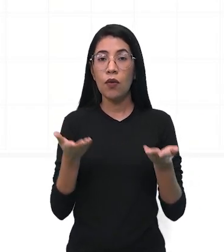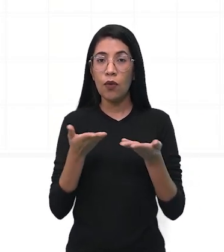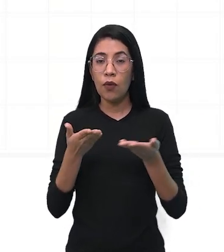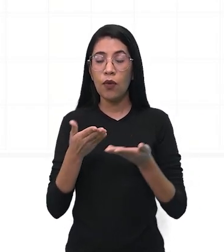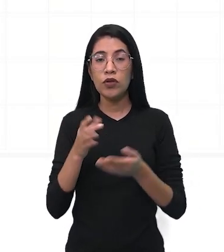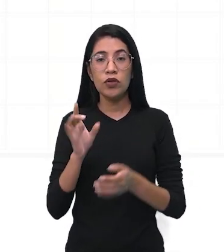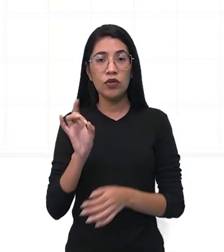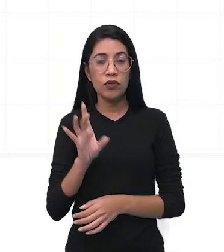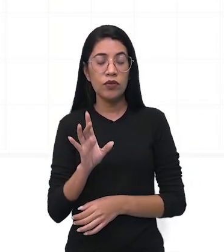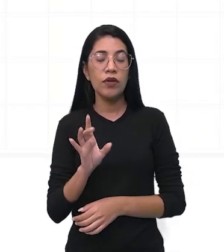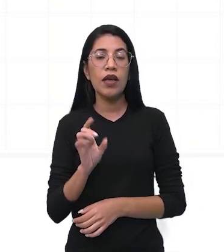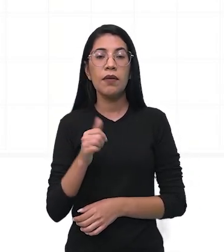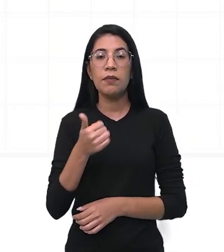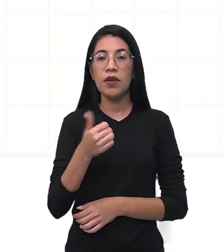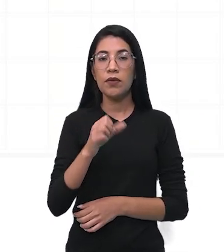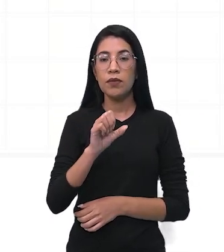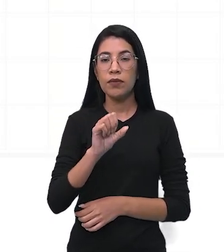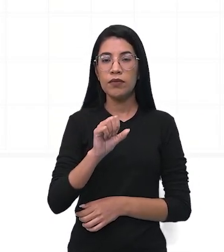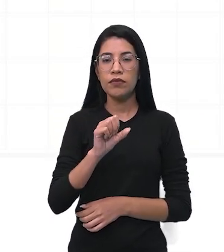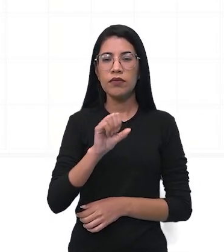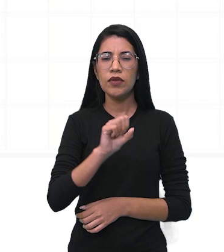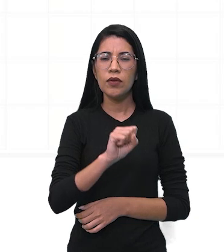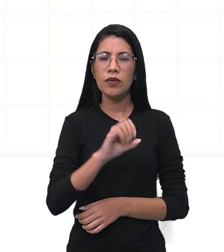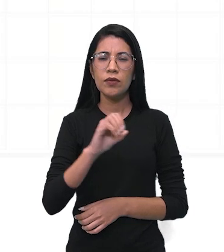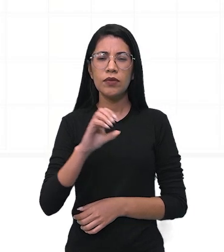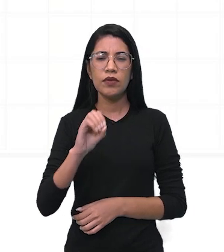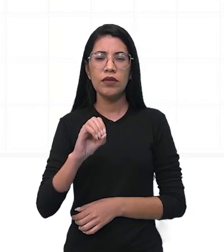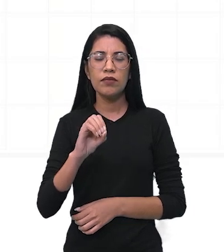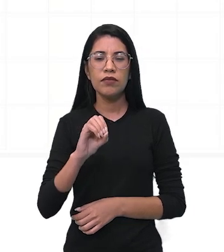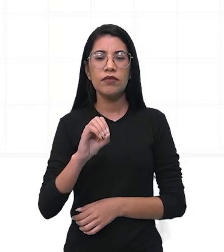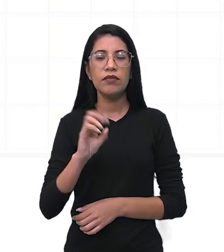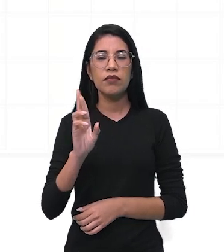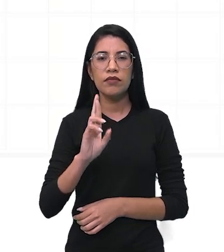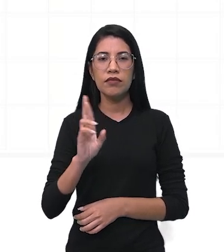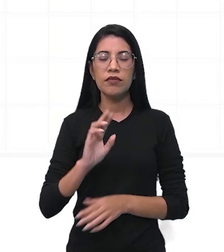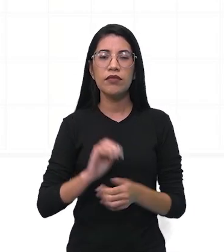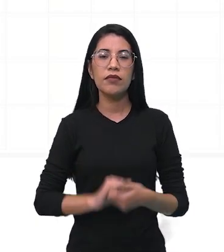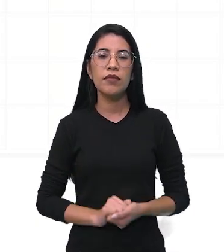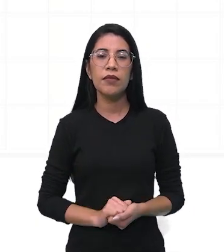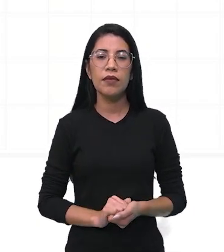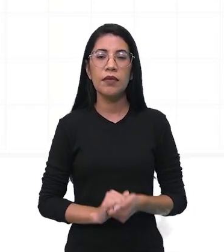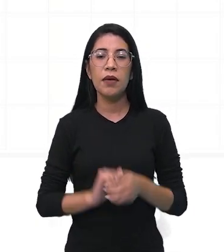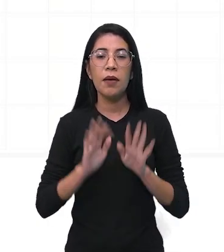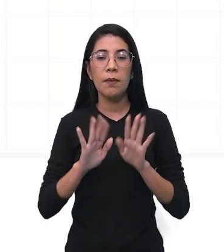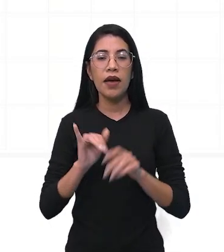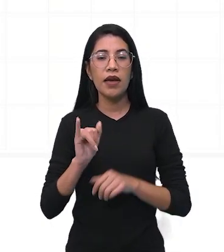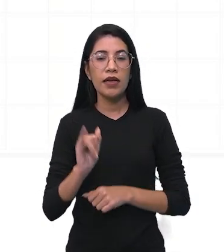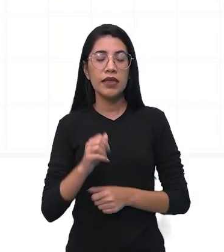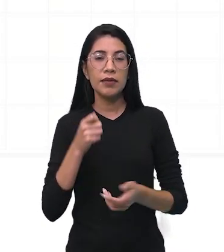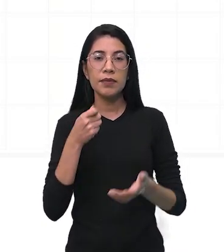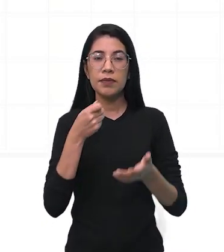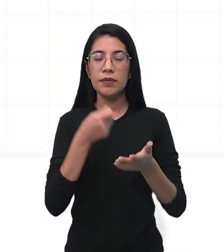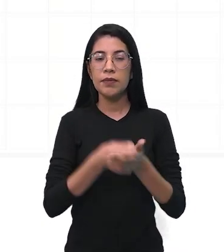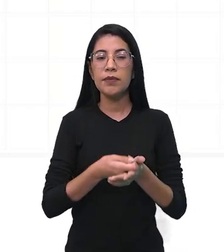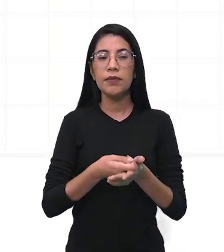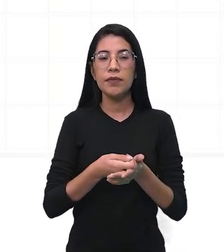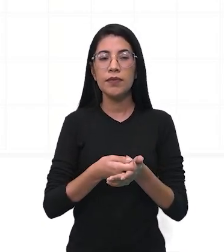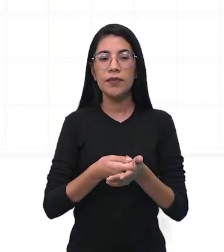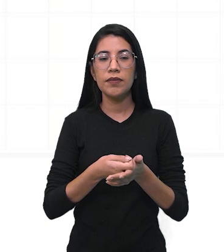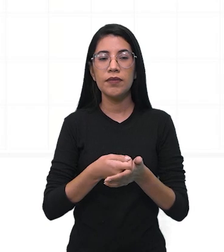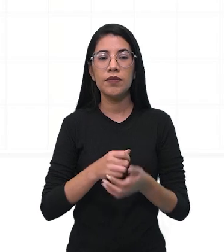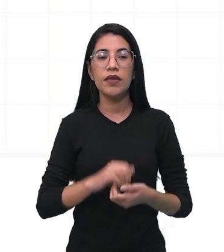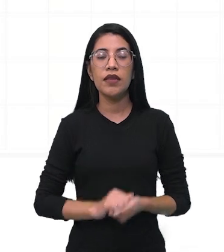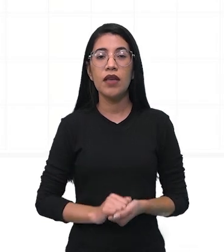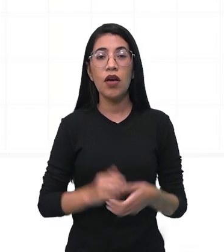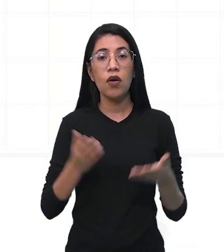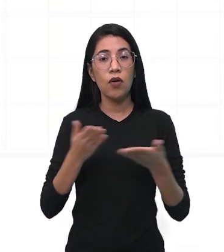R$812. Agora, esse é o valor total, né? Se ele pagar... se ele comprar hoje, no